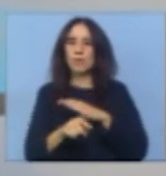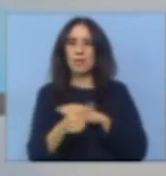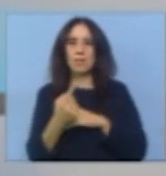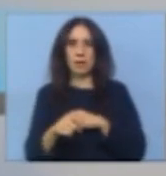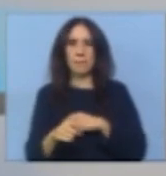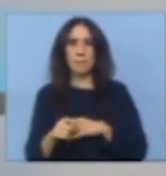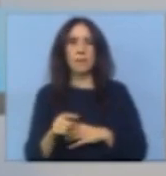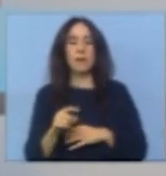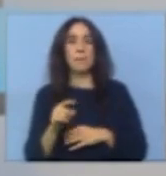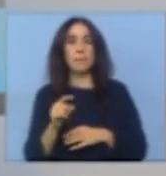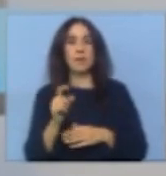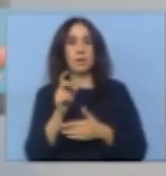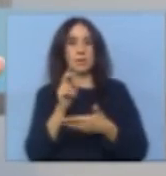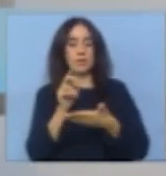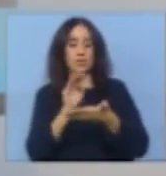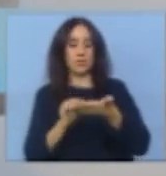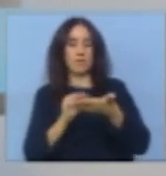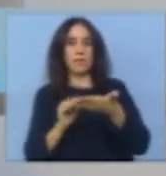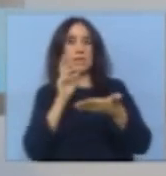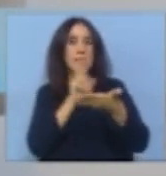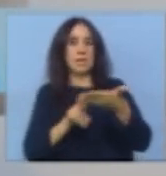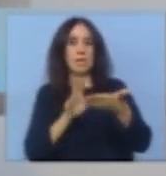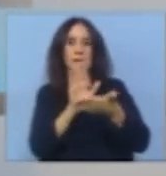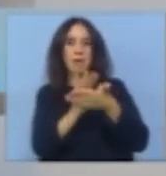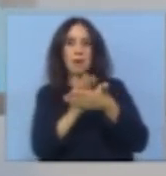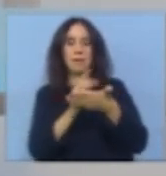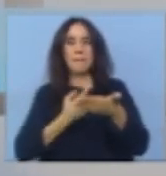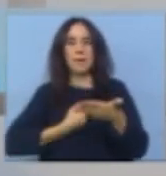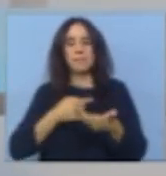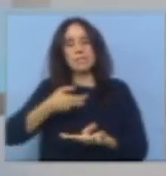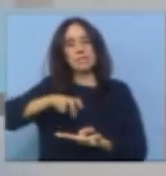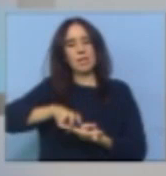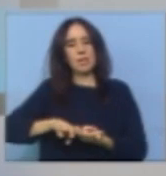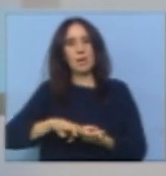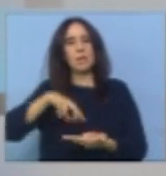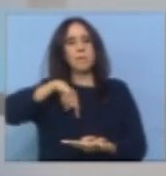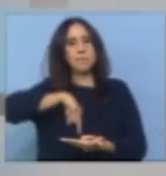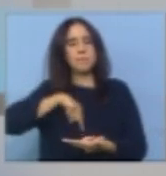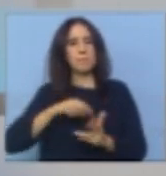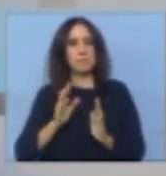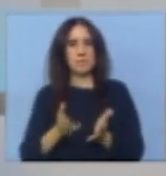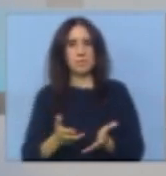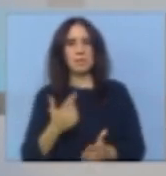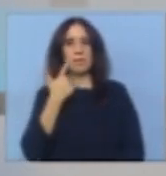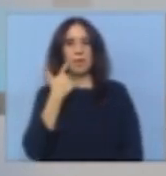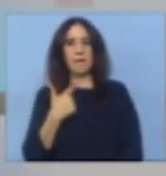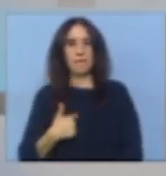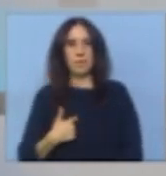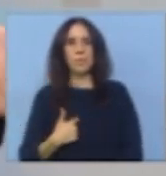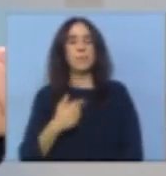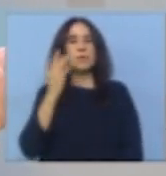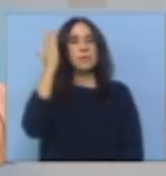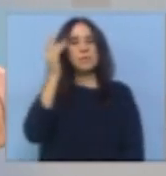Para escrever e para ler uma carta precisamos nos sentar, precisamos de ir à profundidade, e eu creio que aí, de facto, São